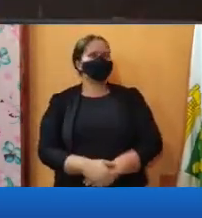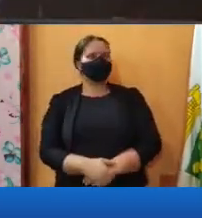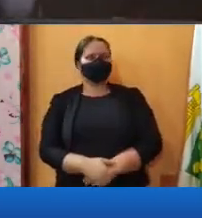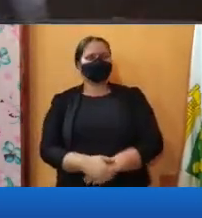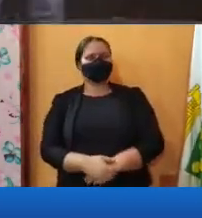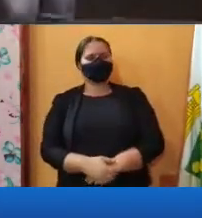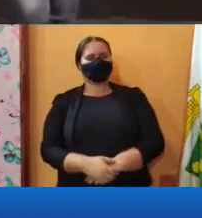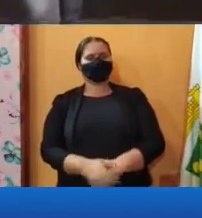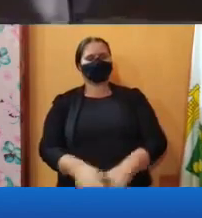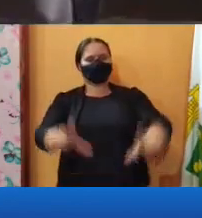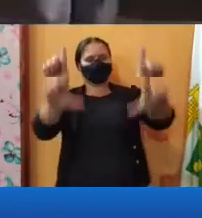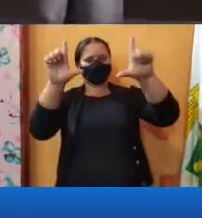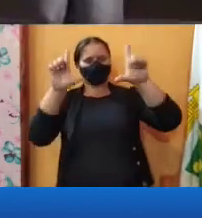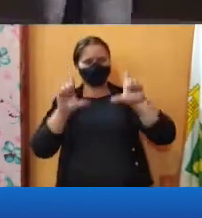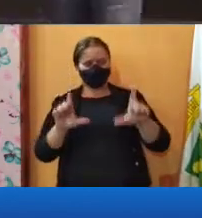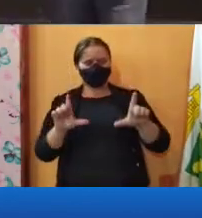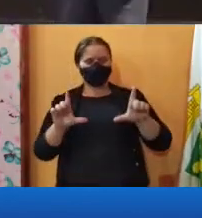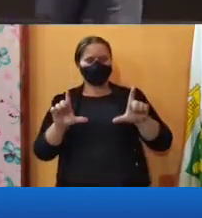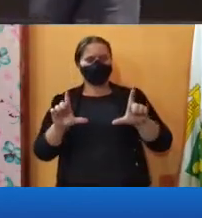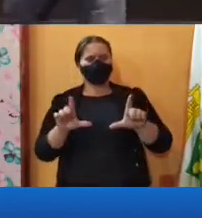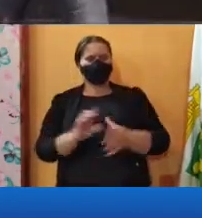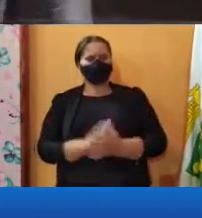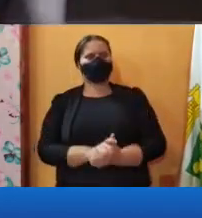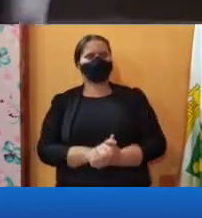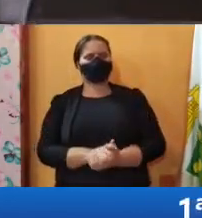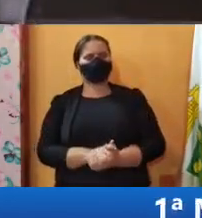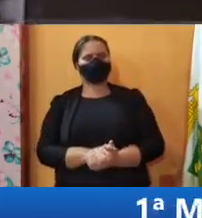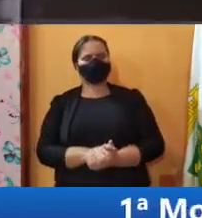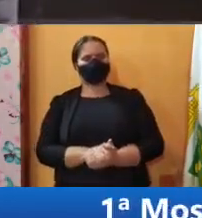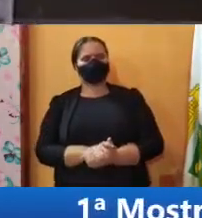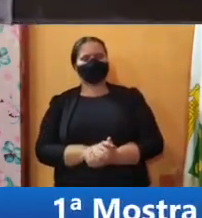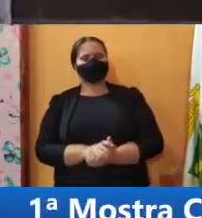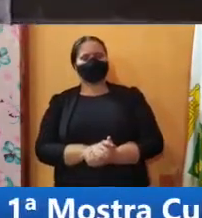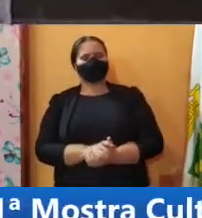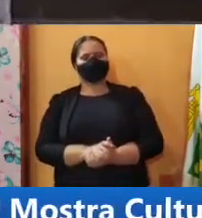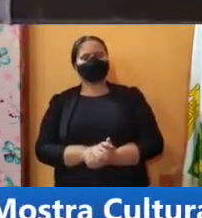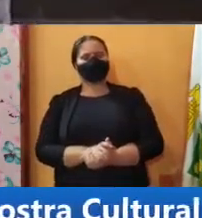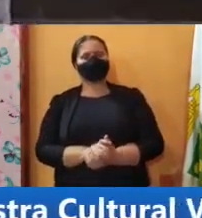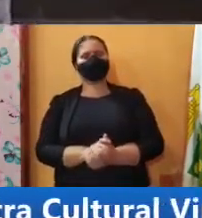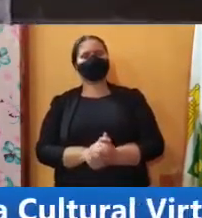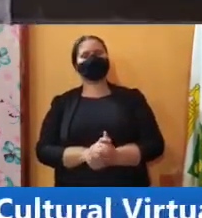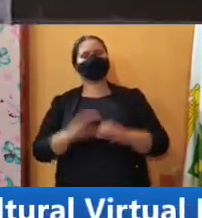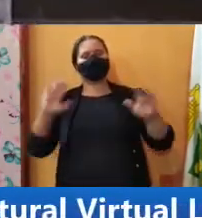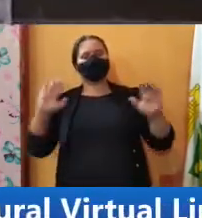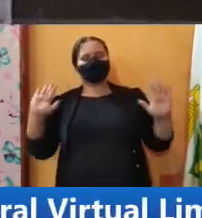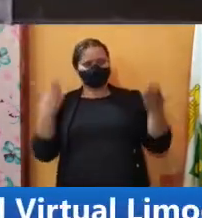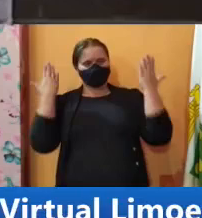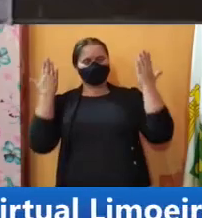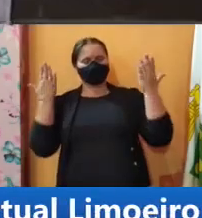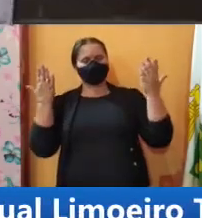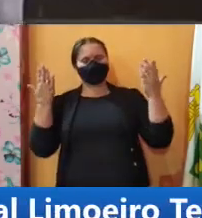Aê, Charlon. Fábio já foi para outro lugar. Homenagem também ao Galpão das Artes pela mostra